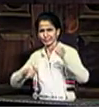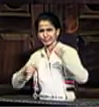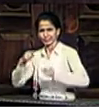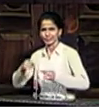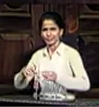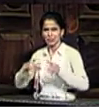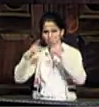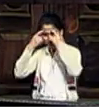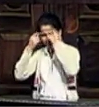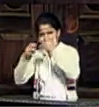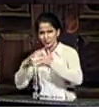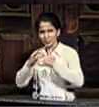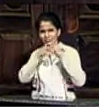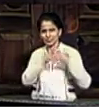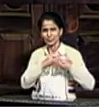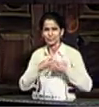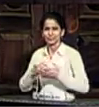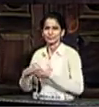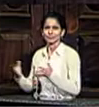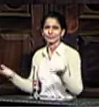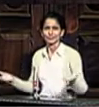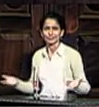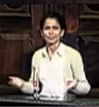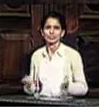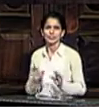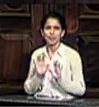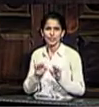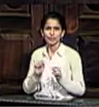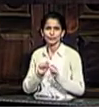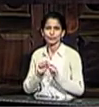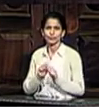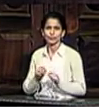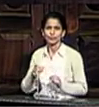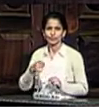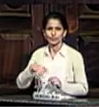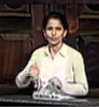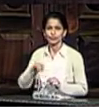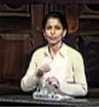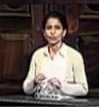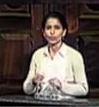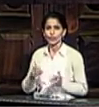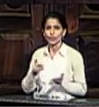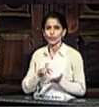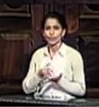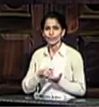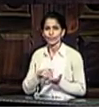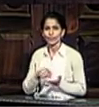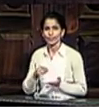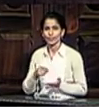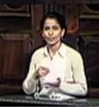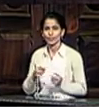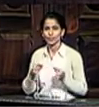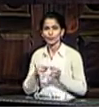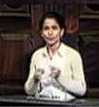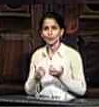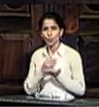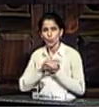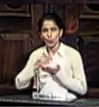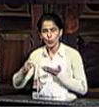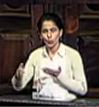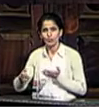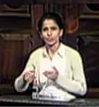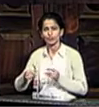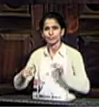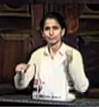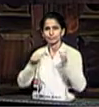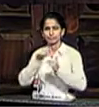segurança pública, mas o que vai fazer o nosso batismo de sangue será a